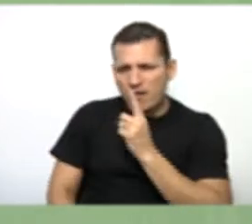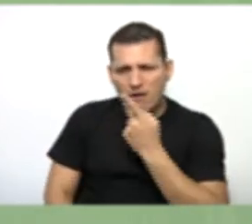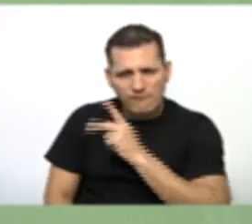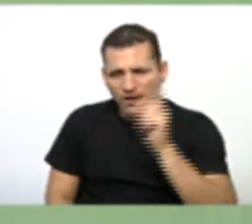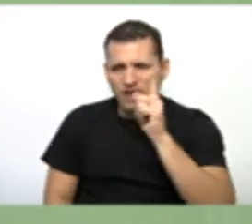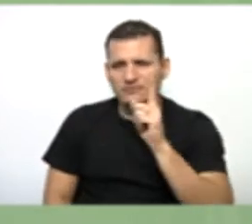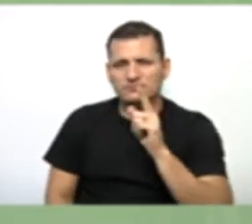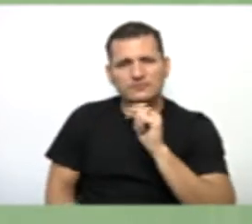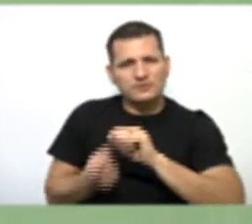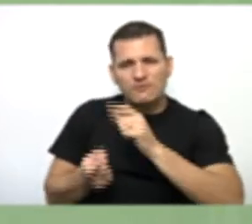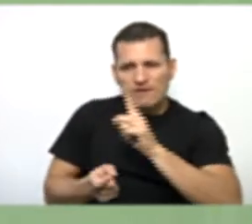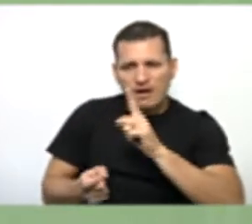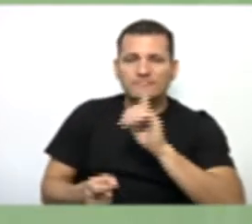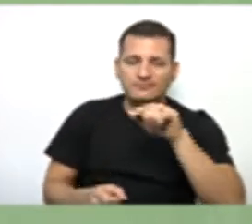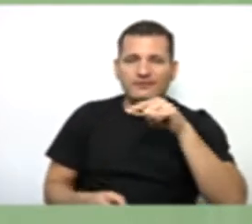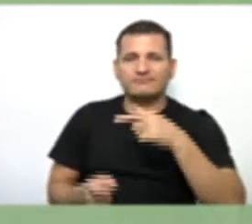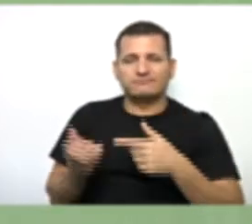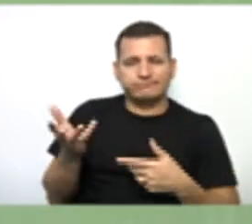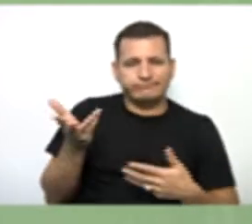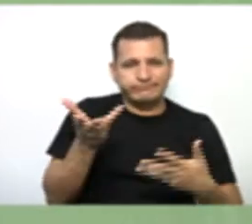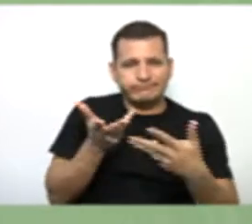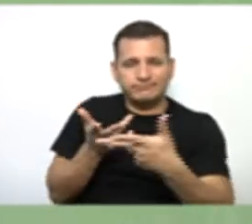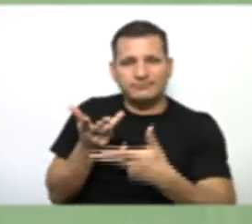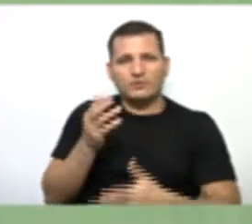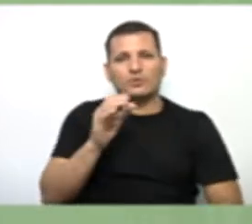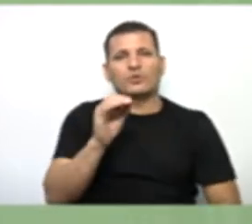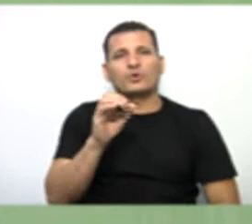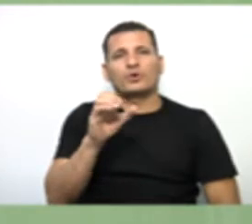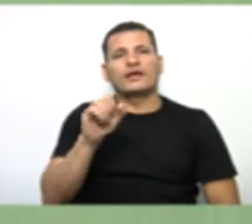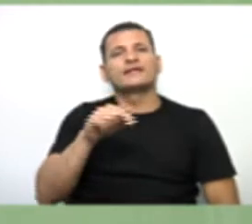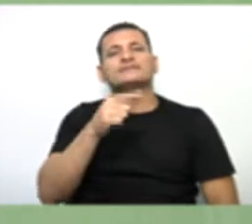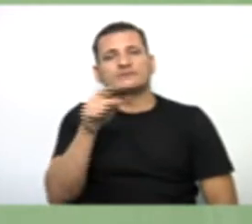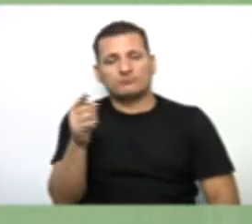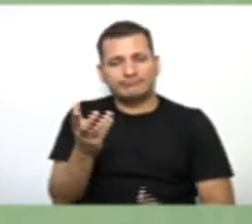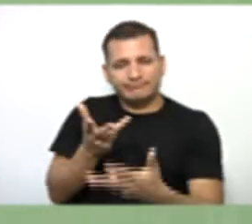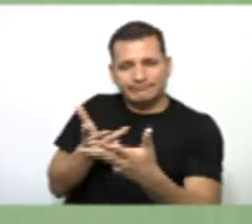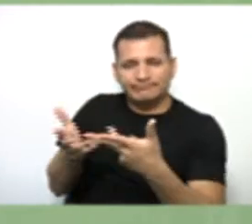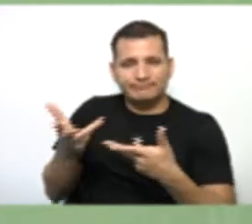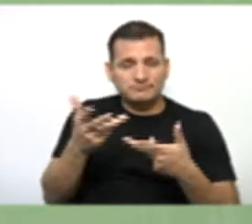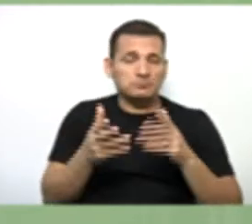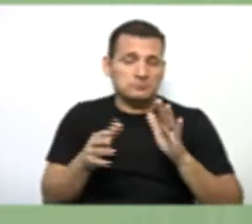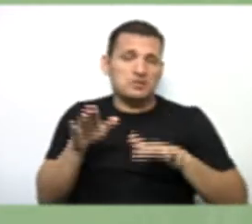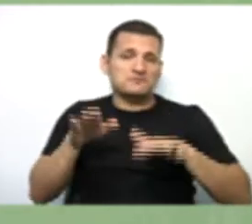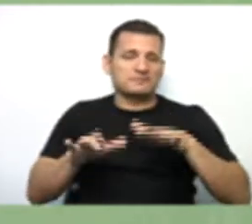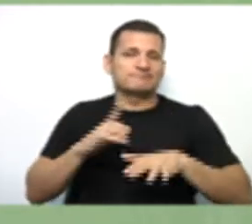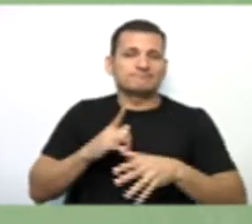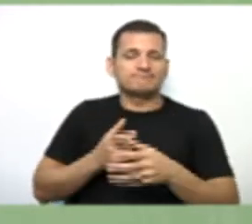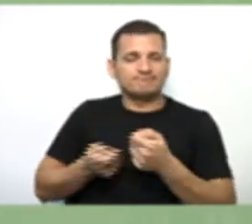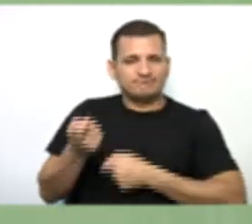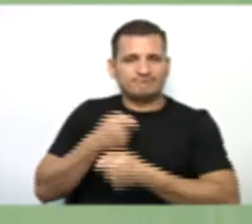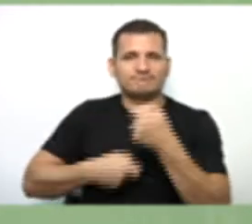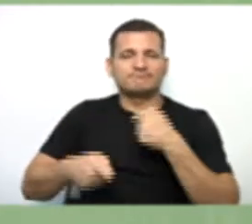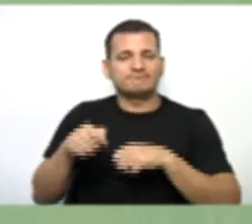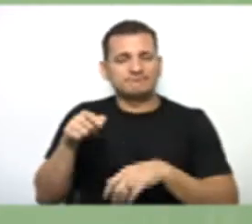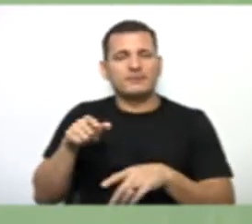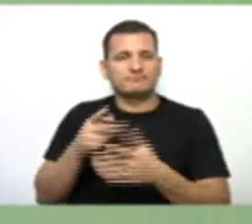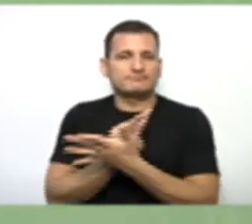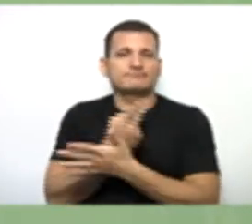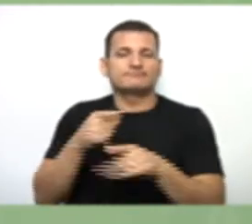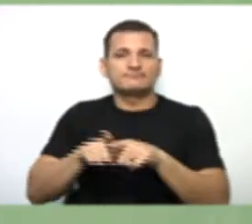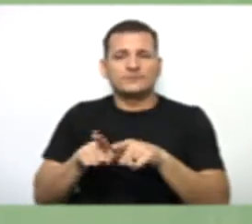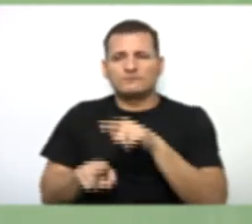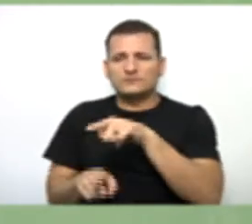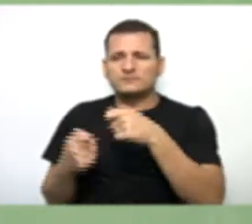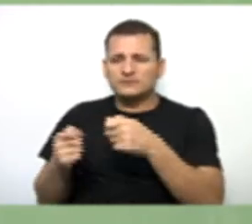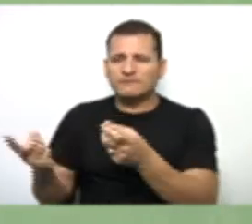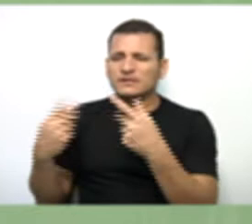aquilo. Pois é, essa é a coesão. O poder também se delimita dessa forma. Às vezes acontece na negociação também, tá? Você precisa me vender